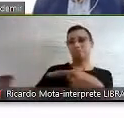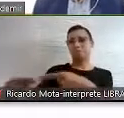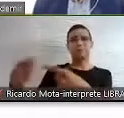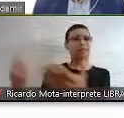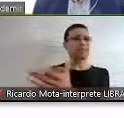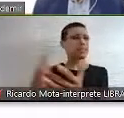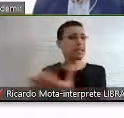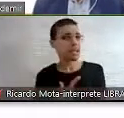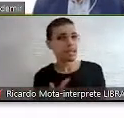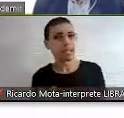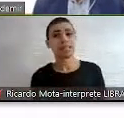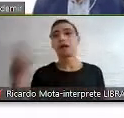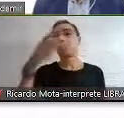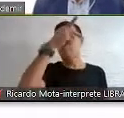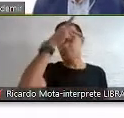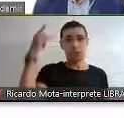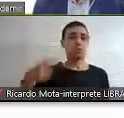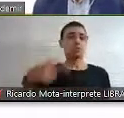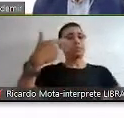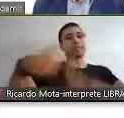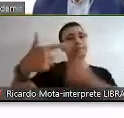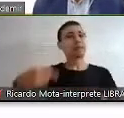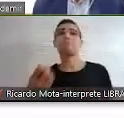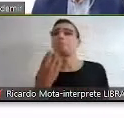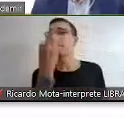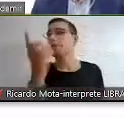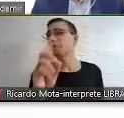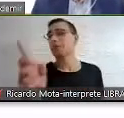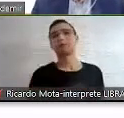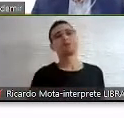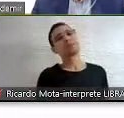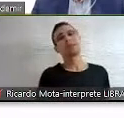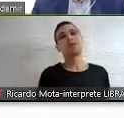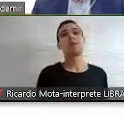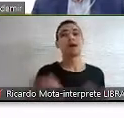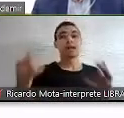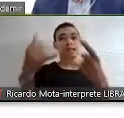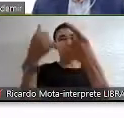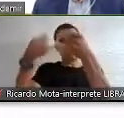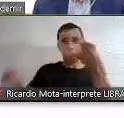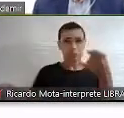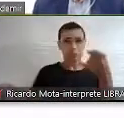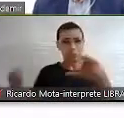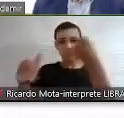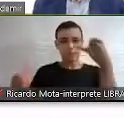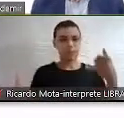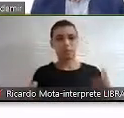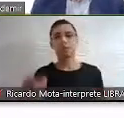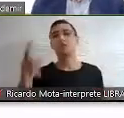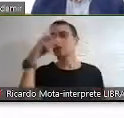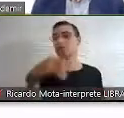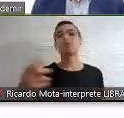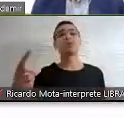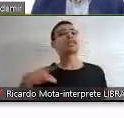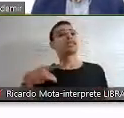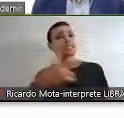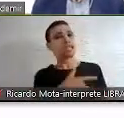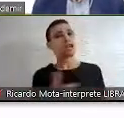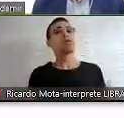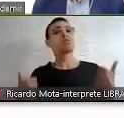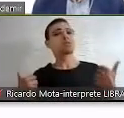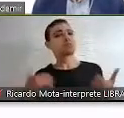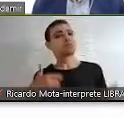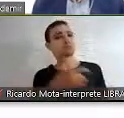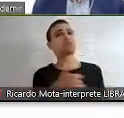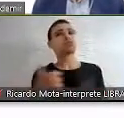provocar curto-circuito no ar-condicionado, explosão, enfim. Além da saúde. A manutenção do ar-condicionado